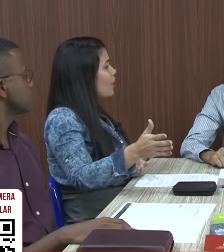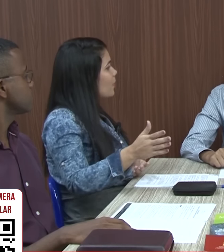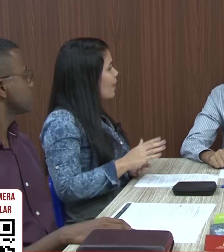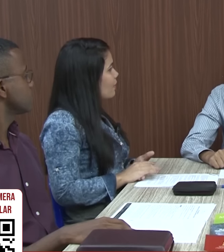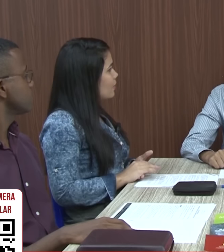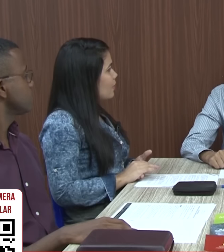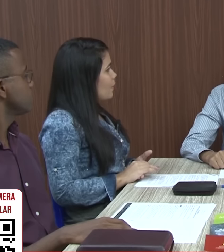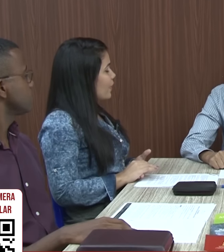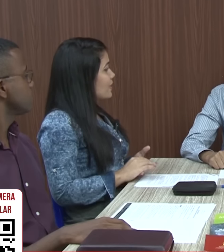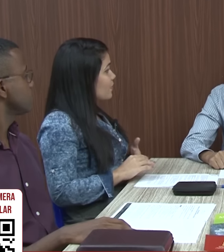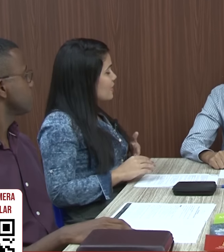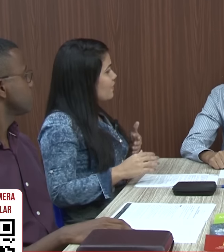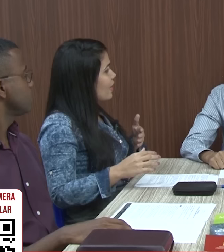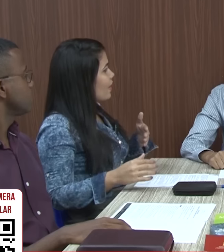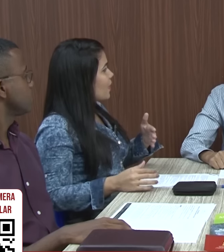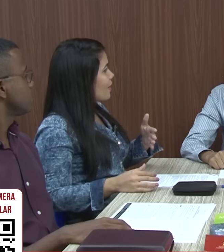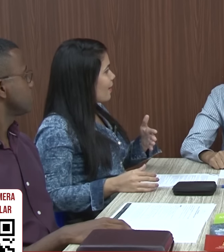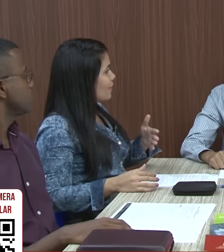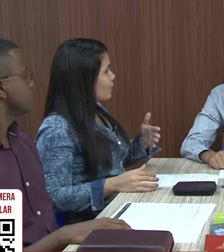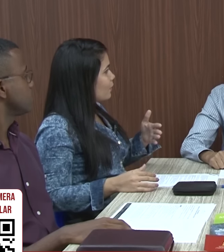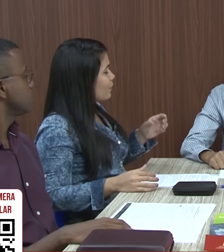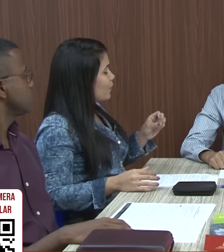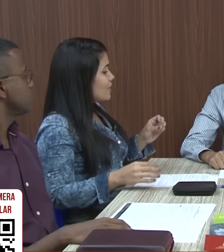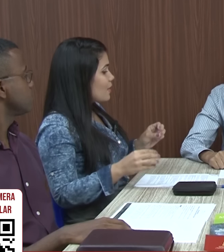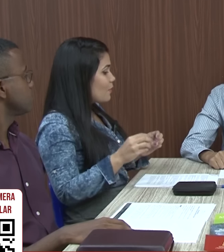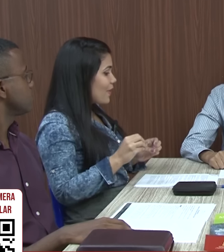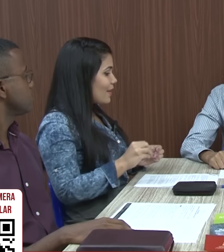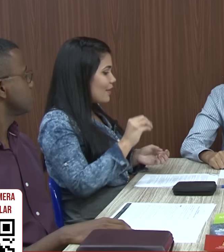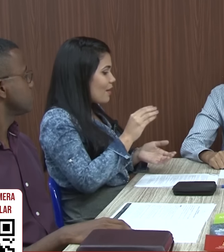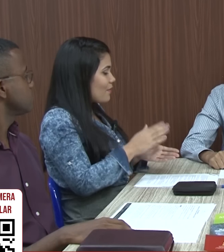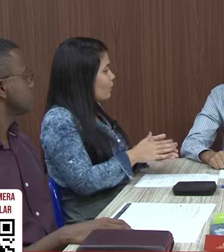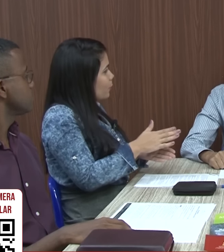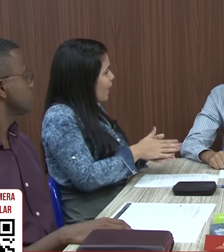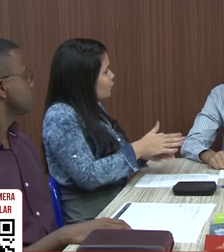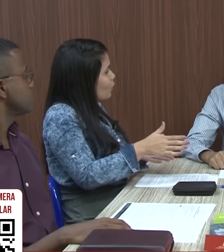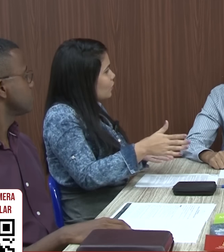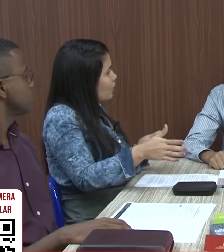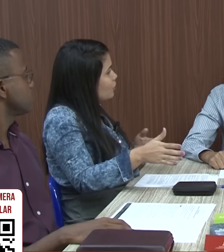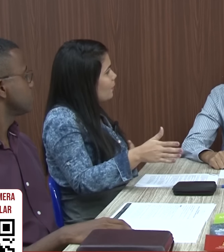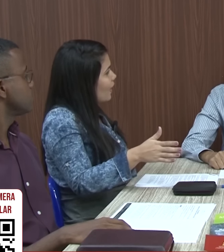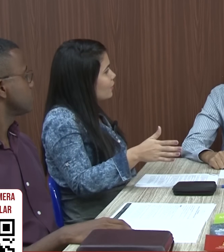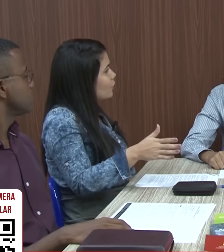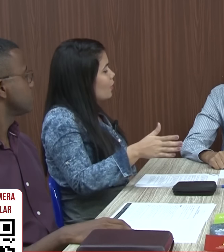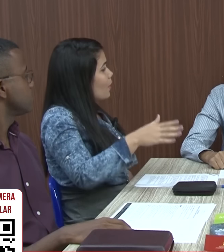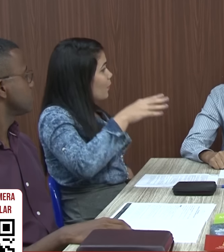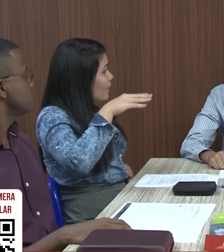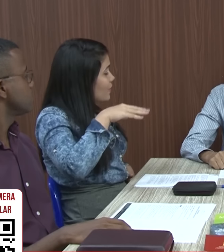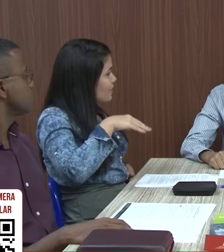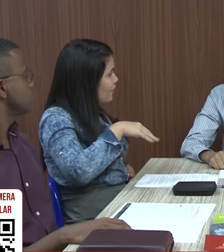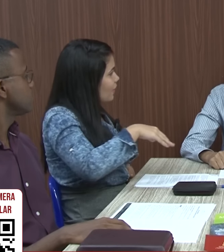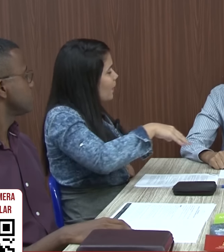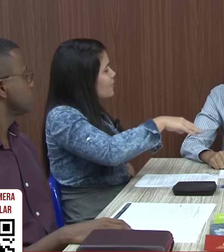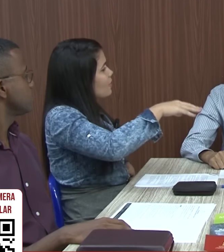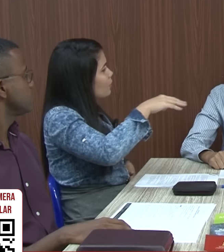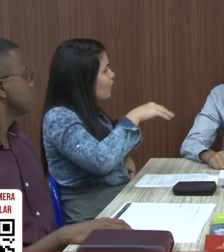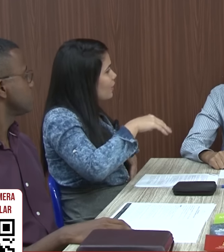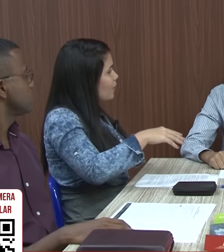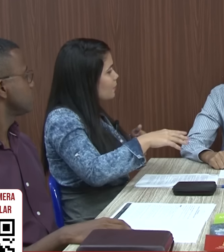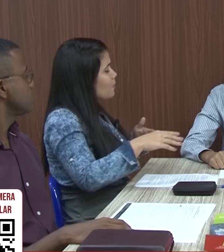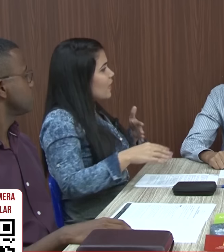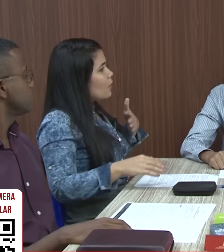sede de caminhar. Porque se você vai caminhar, você não vai lavar os pés constantemente, porque você vai estar